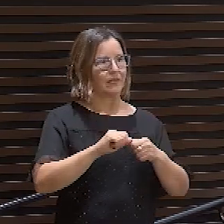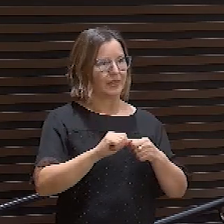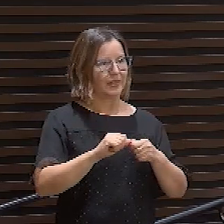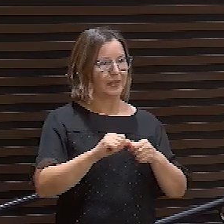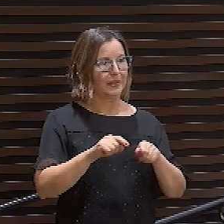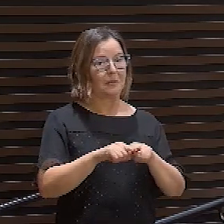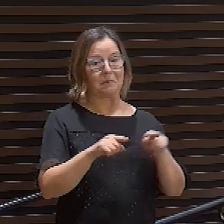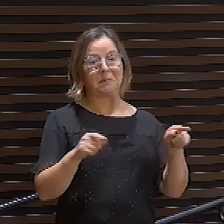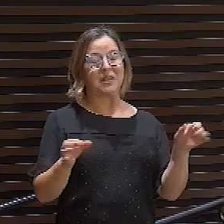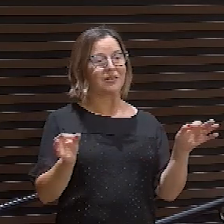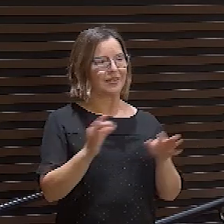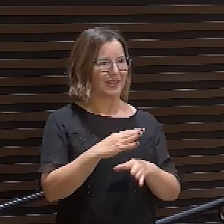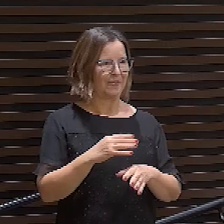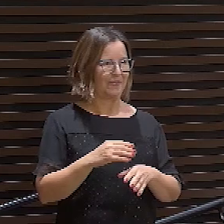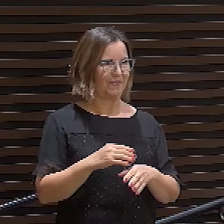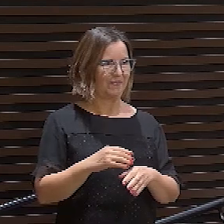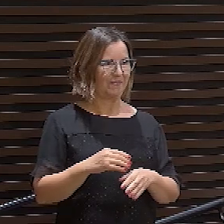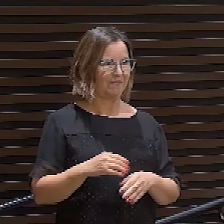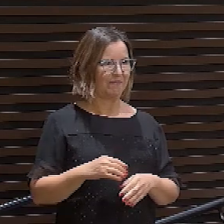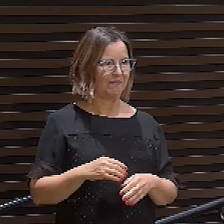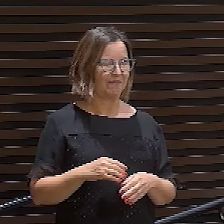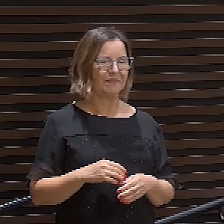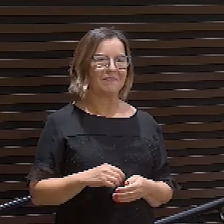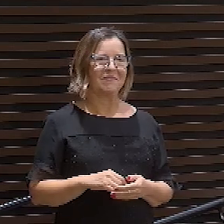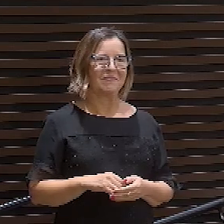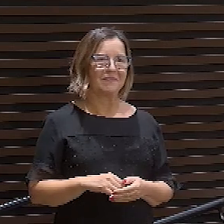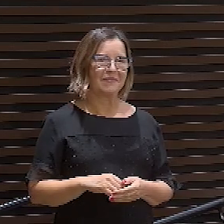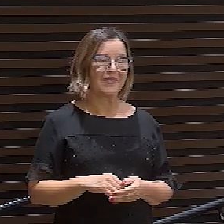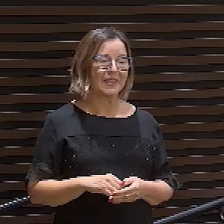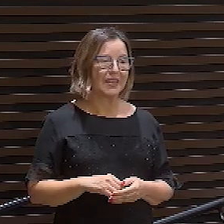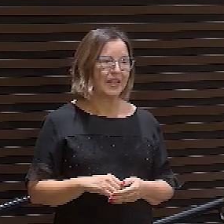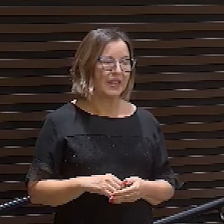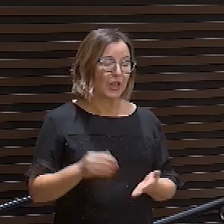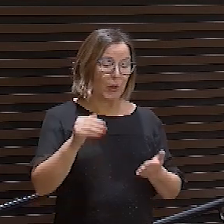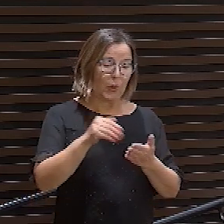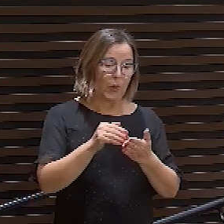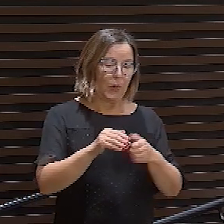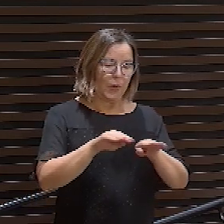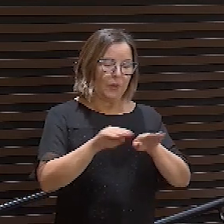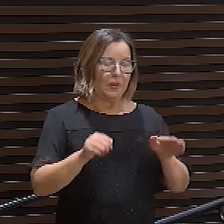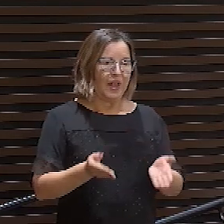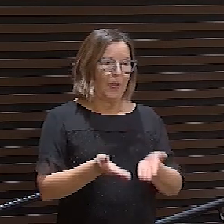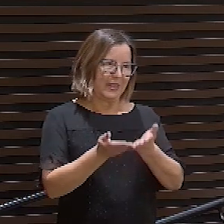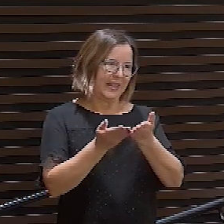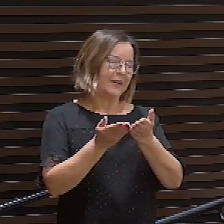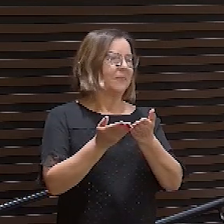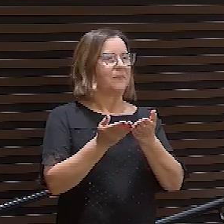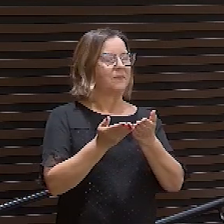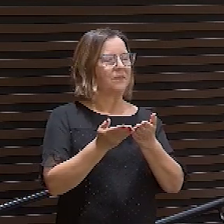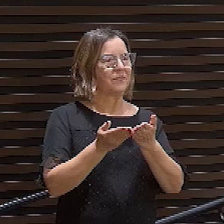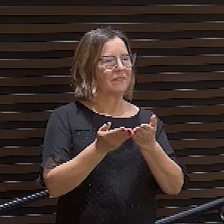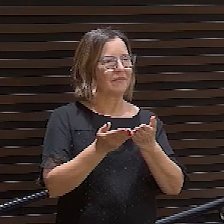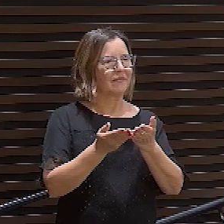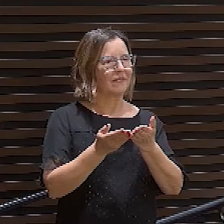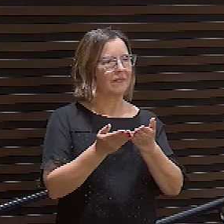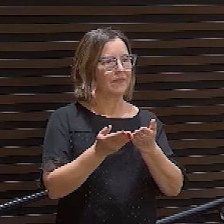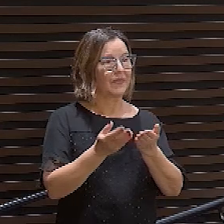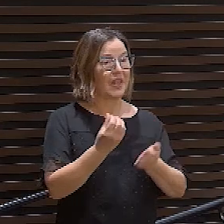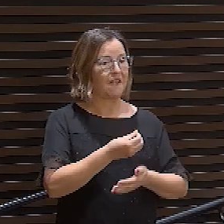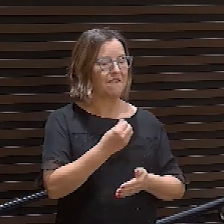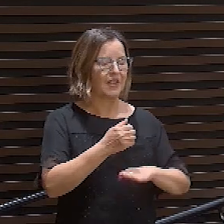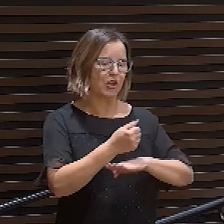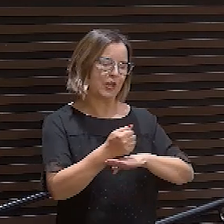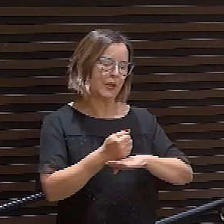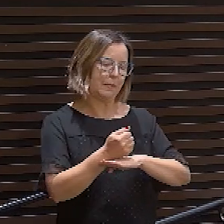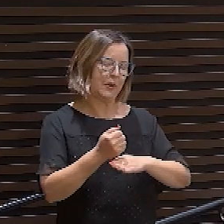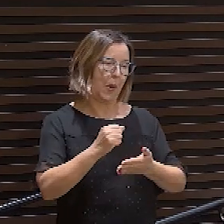o último altar. A jornada de Abraão é marcada pela construção desses 4